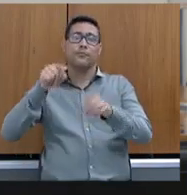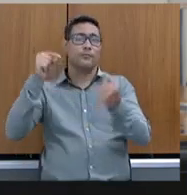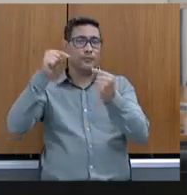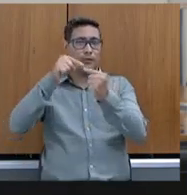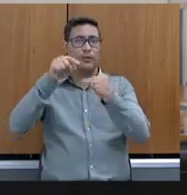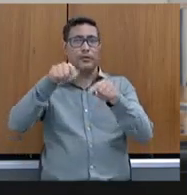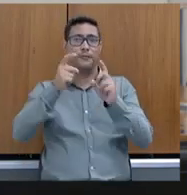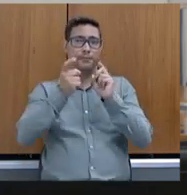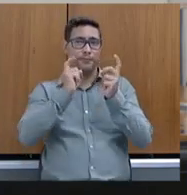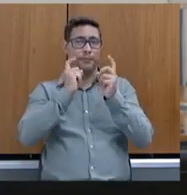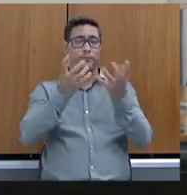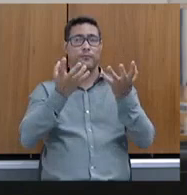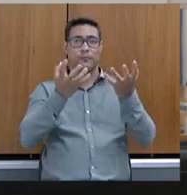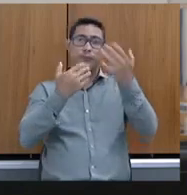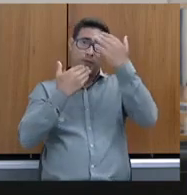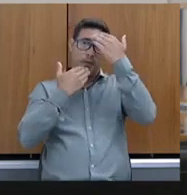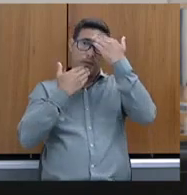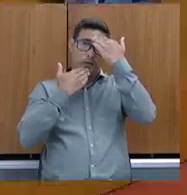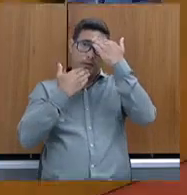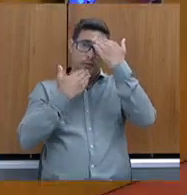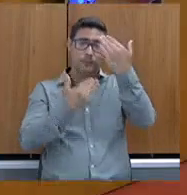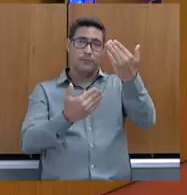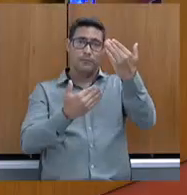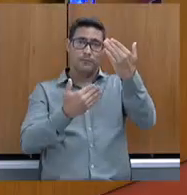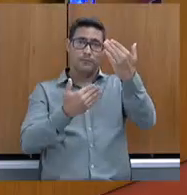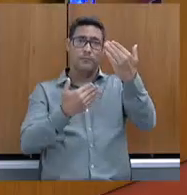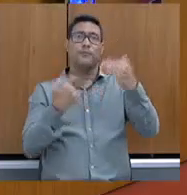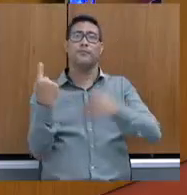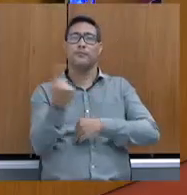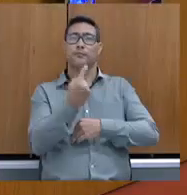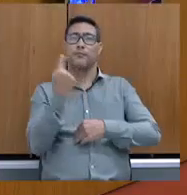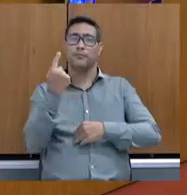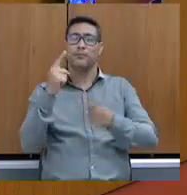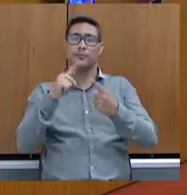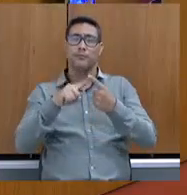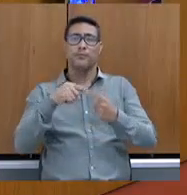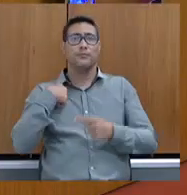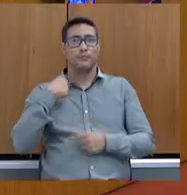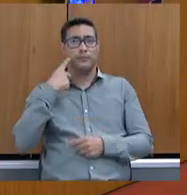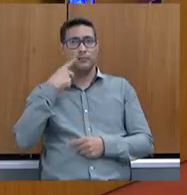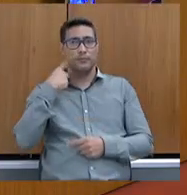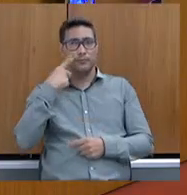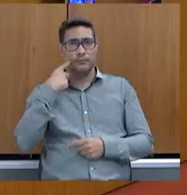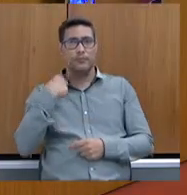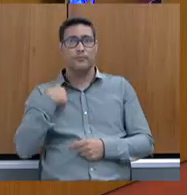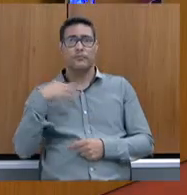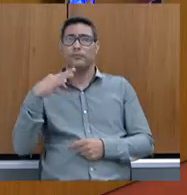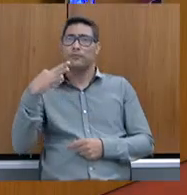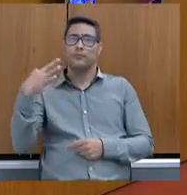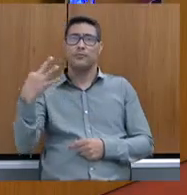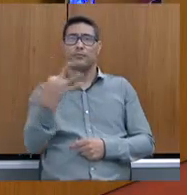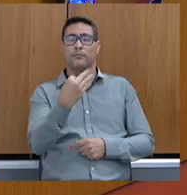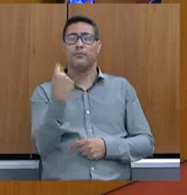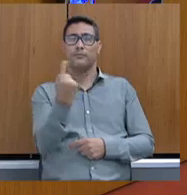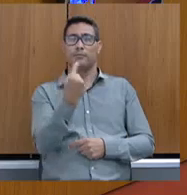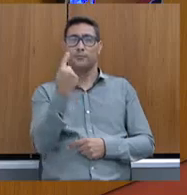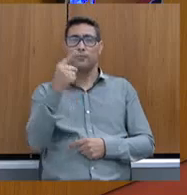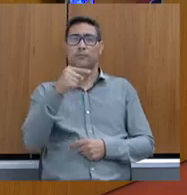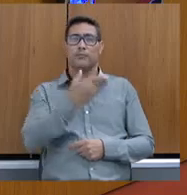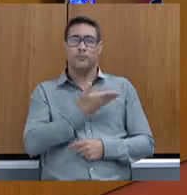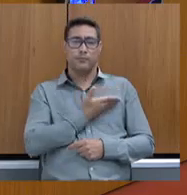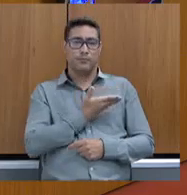sessão Eu Quero aqui agradecer né agradecer a todos os parlamentares né a todos os colegas pela contribuição